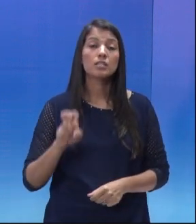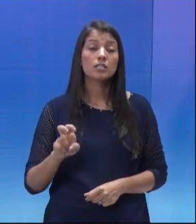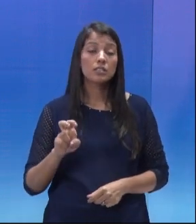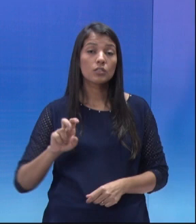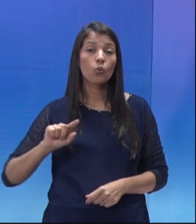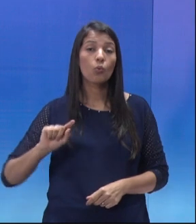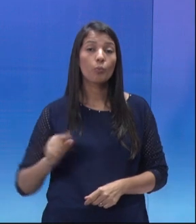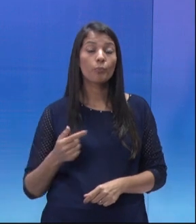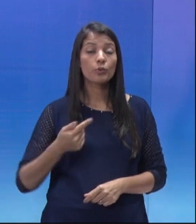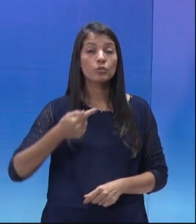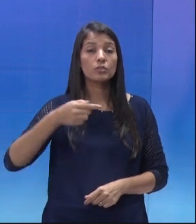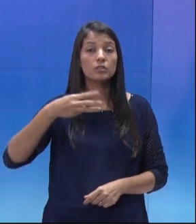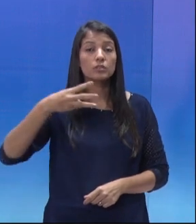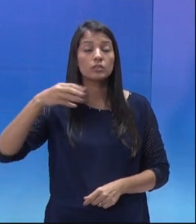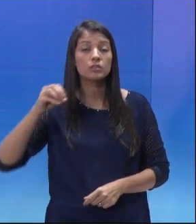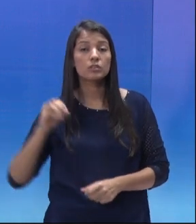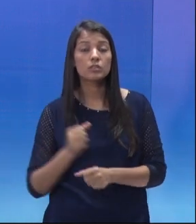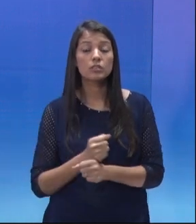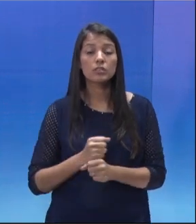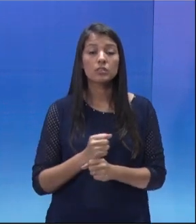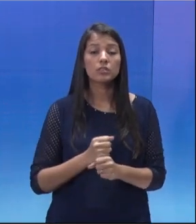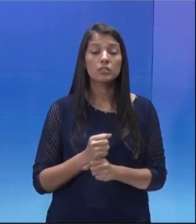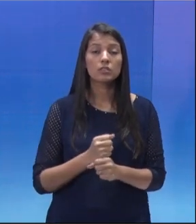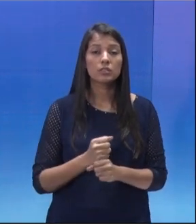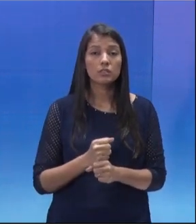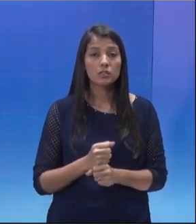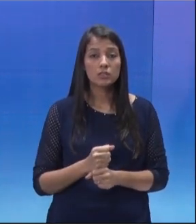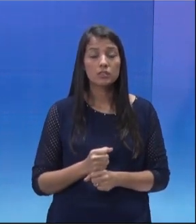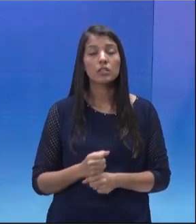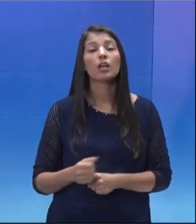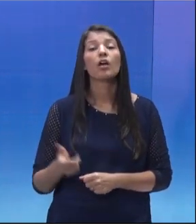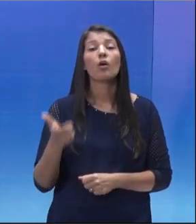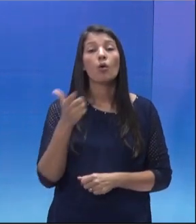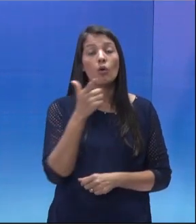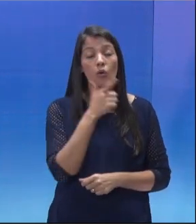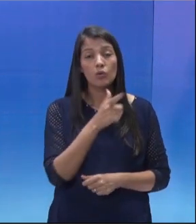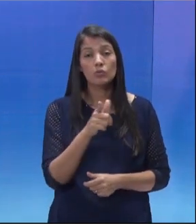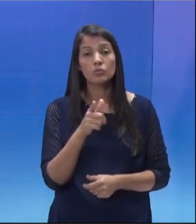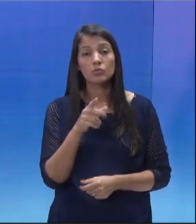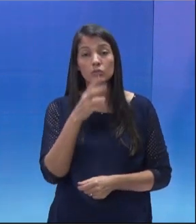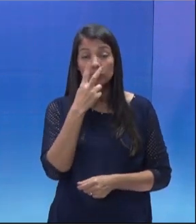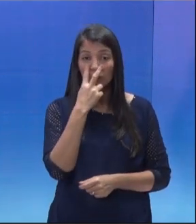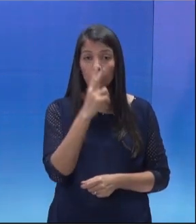6.750 emissões beta, que é exatamente a quantidade de emissão